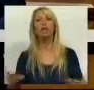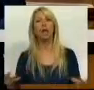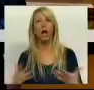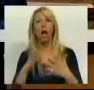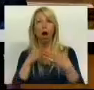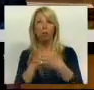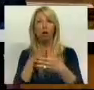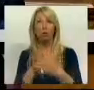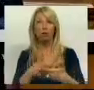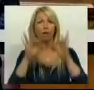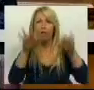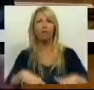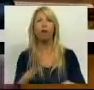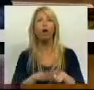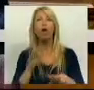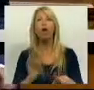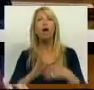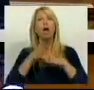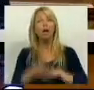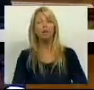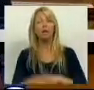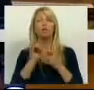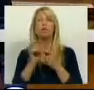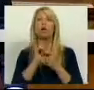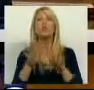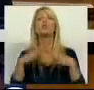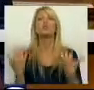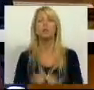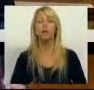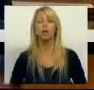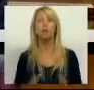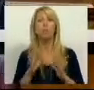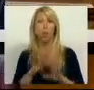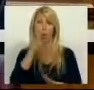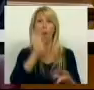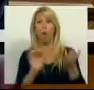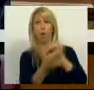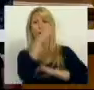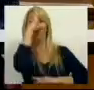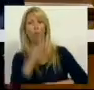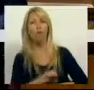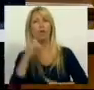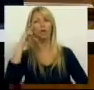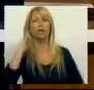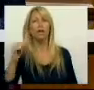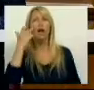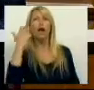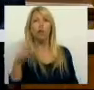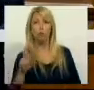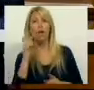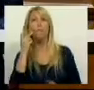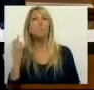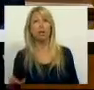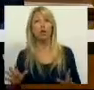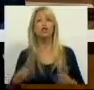acesso aos apoios sociais. Mas, ao invés disso, o Governo, depois de tudo aquilo que fez aos reformados e pensionistas, insiste